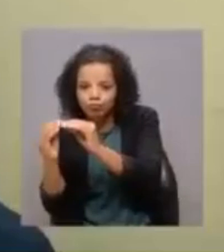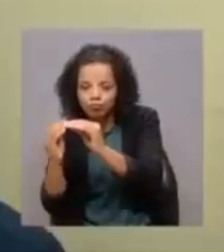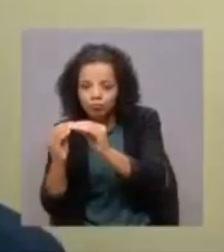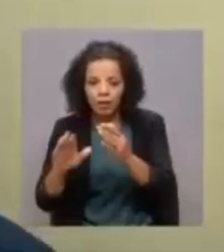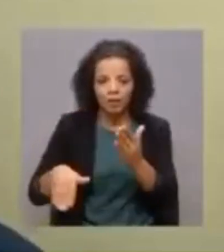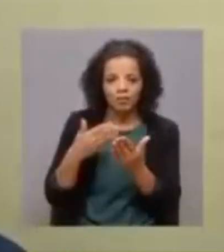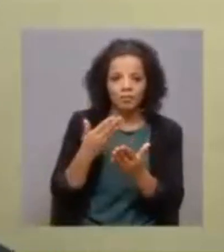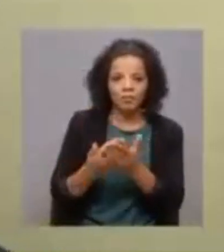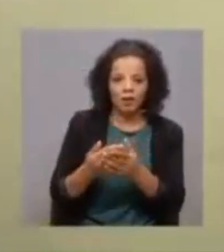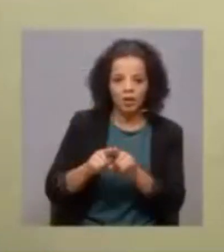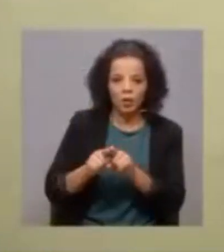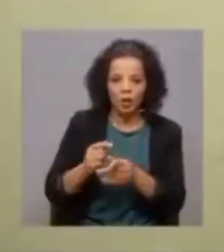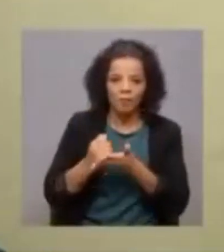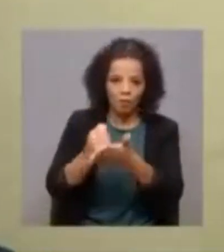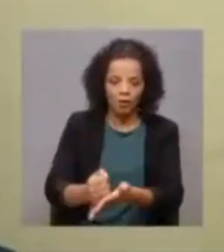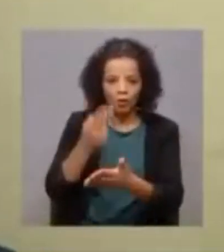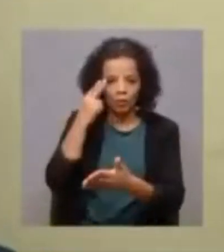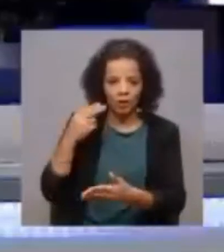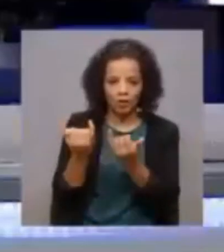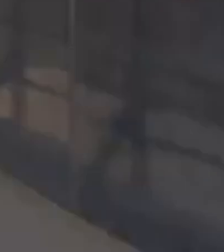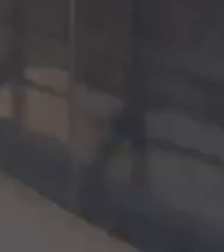o pirata informático português.